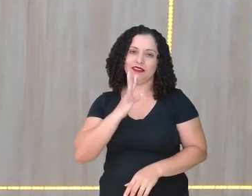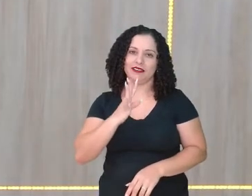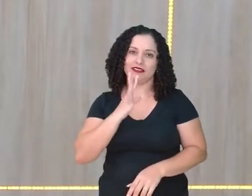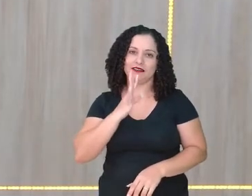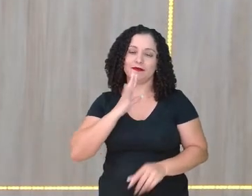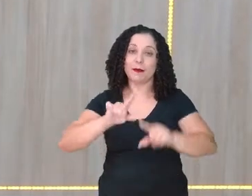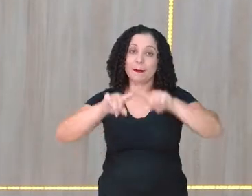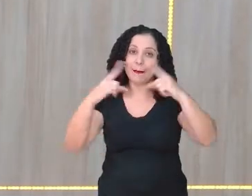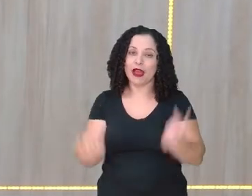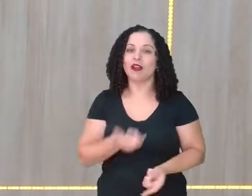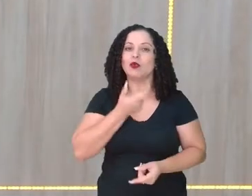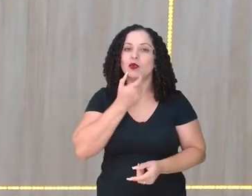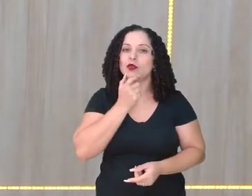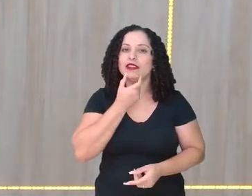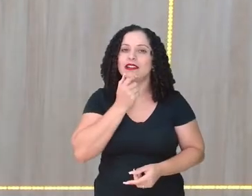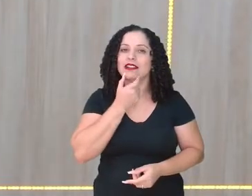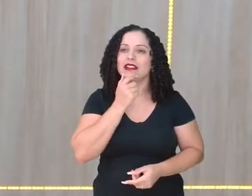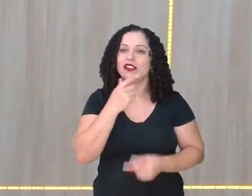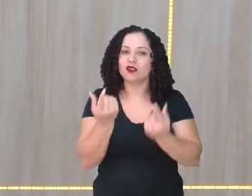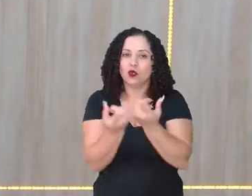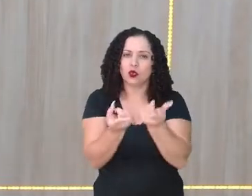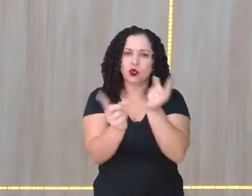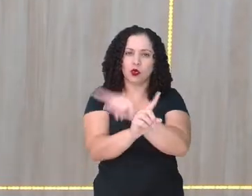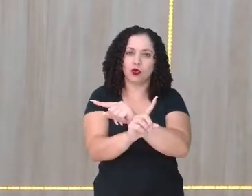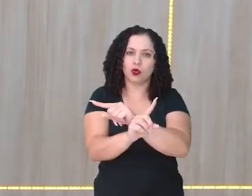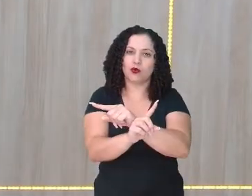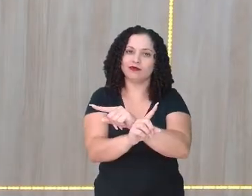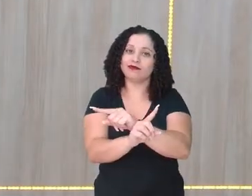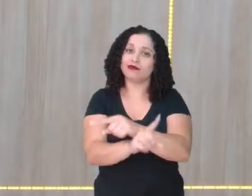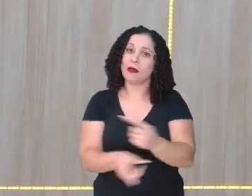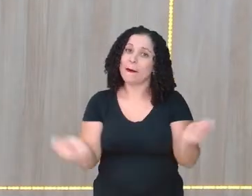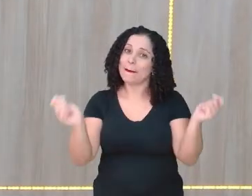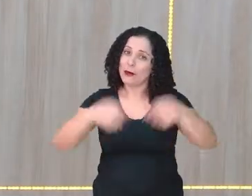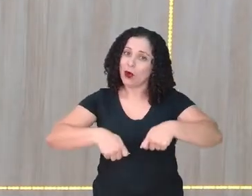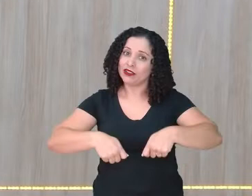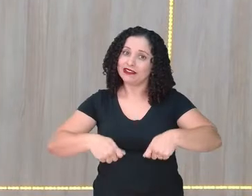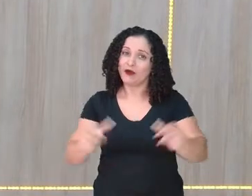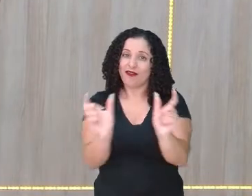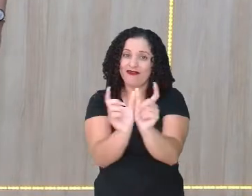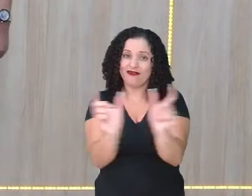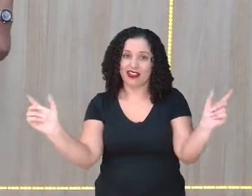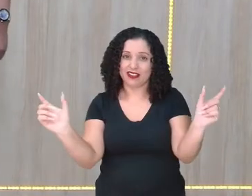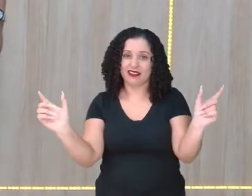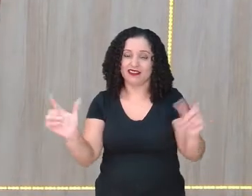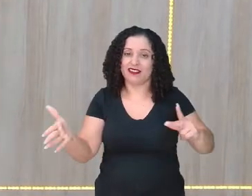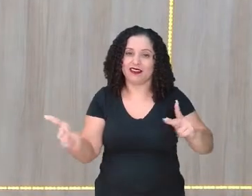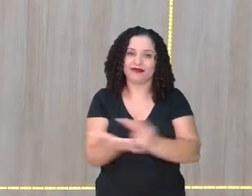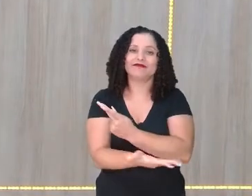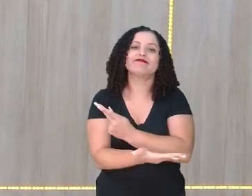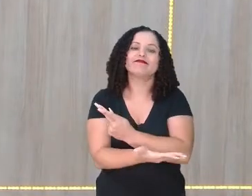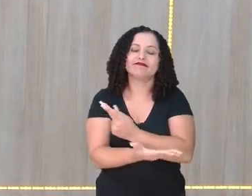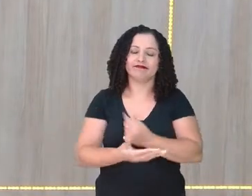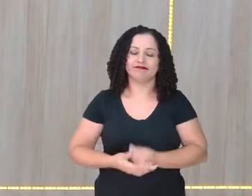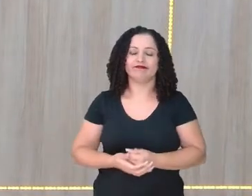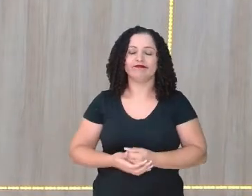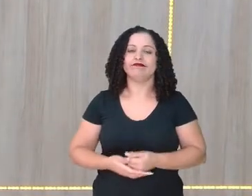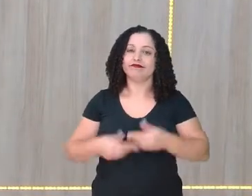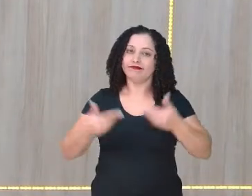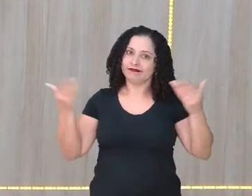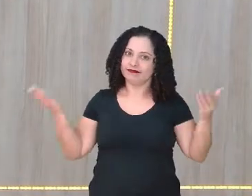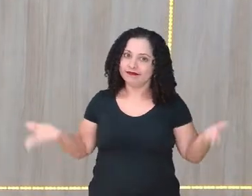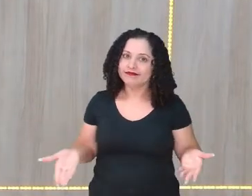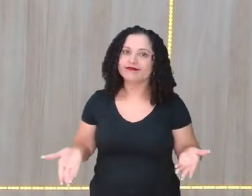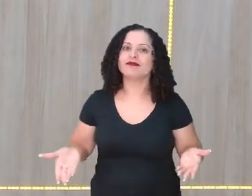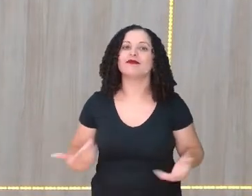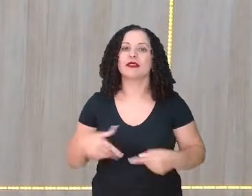no inglês, se você trocar uma dessas palavras, pode dar numa frase que não existe. Então, por isso, eu trago para